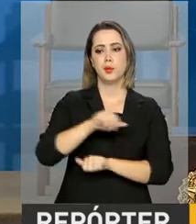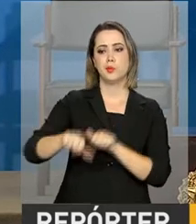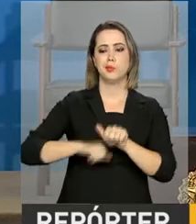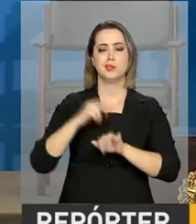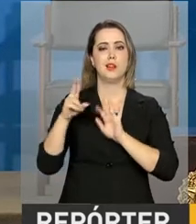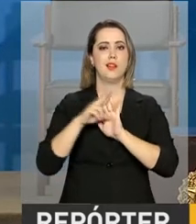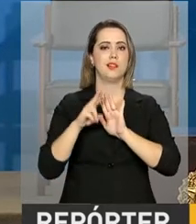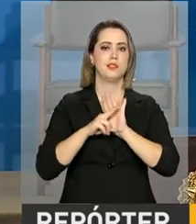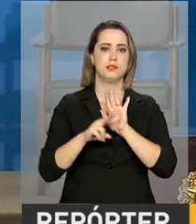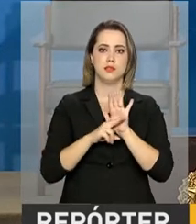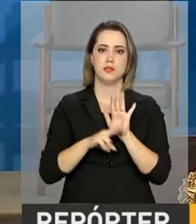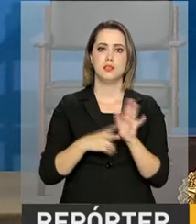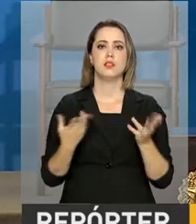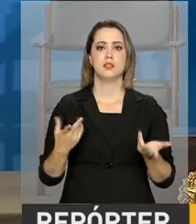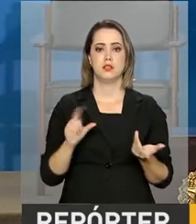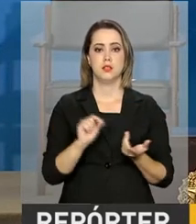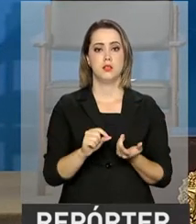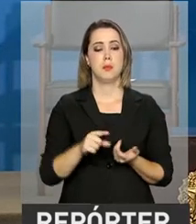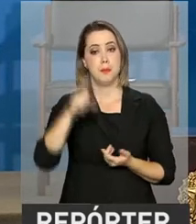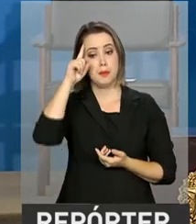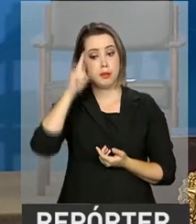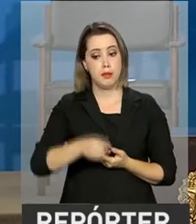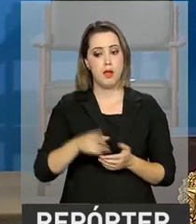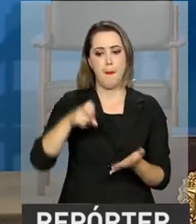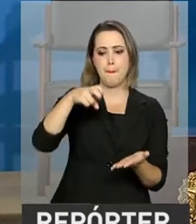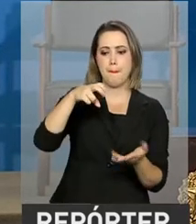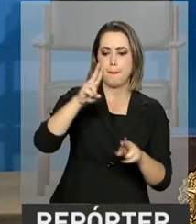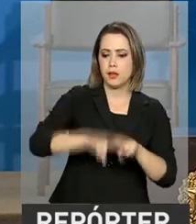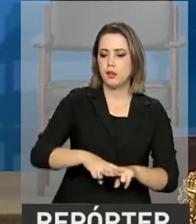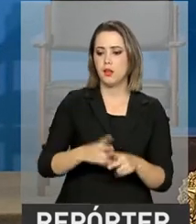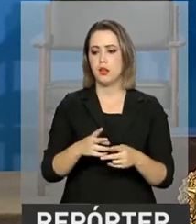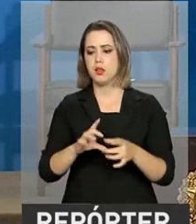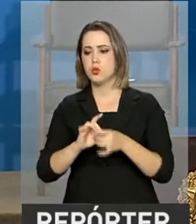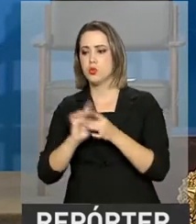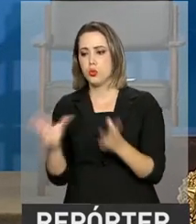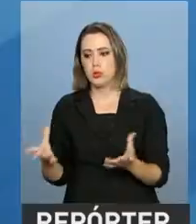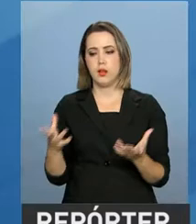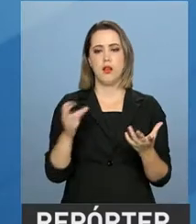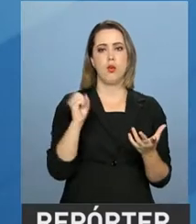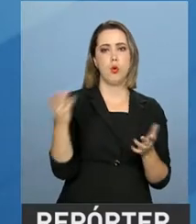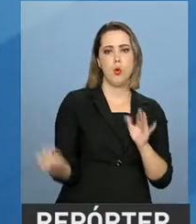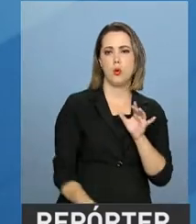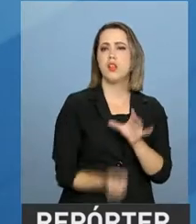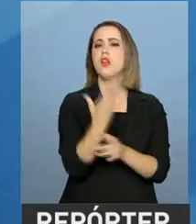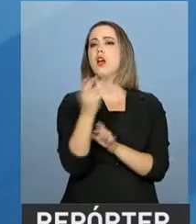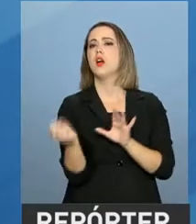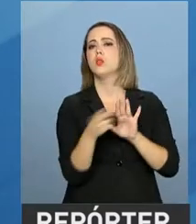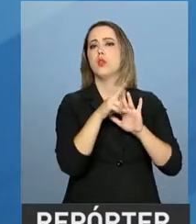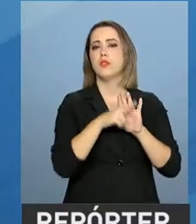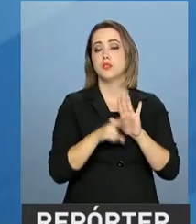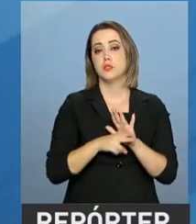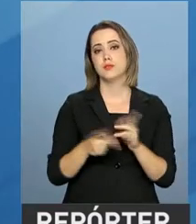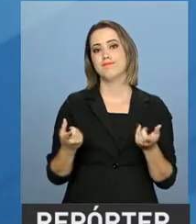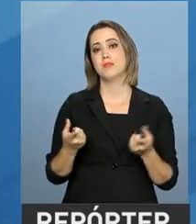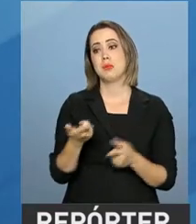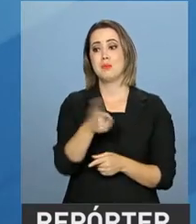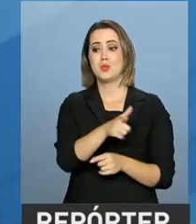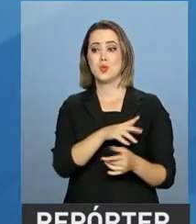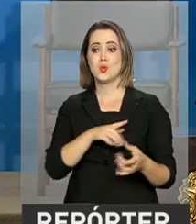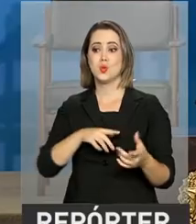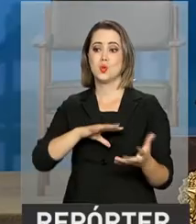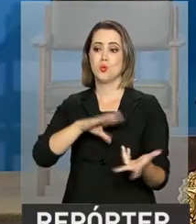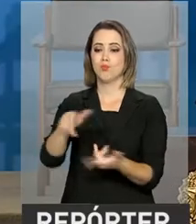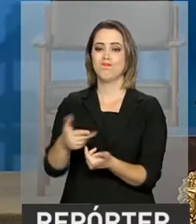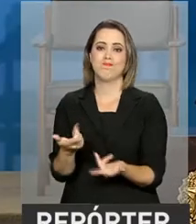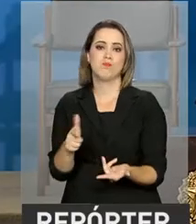no jargão popular mandar prender mandar soltar e criar nova nova regra nova possibilidade no exterior nós não temos